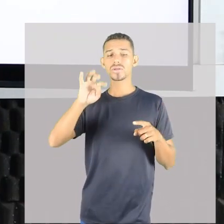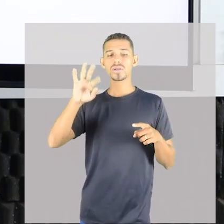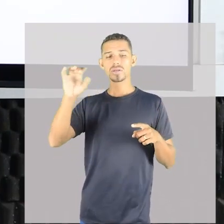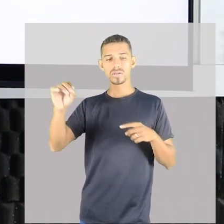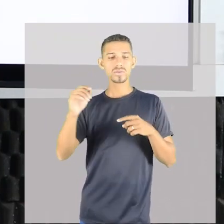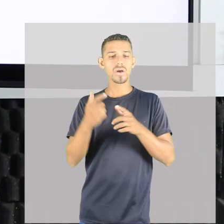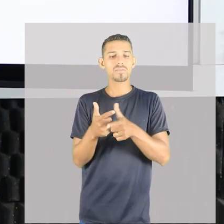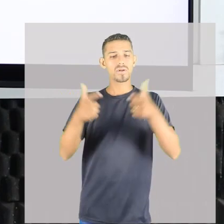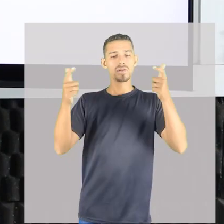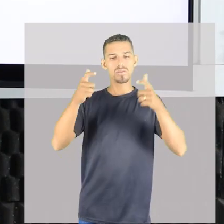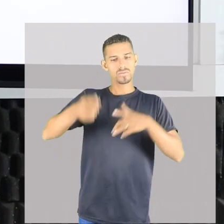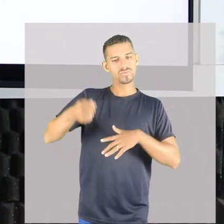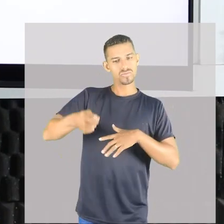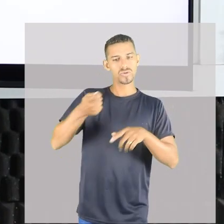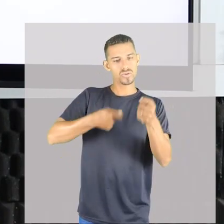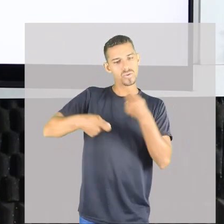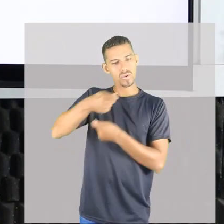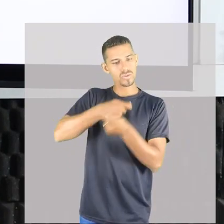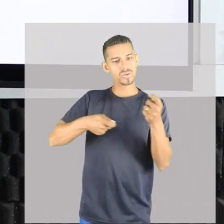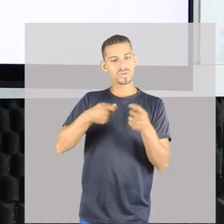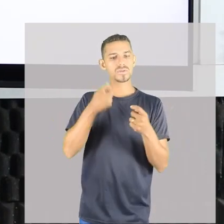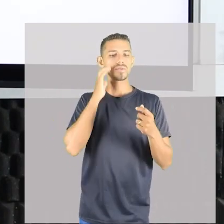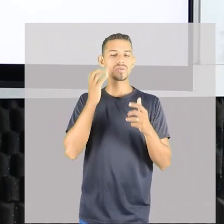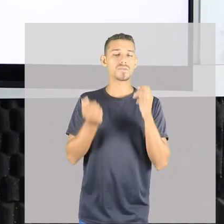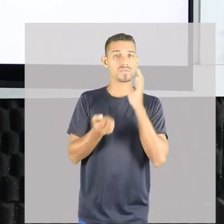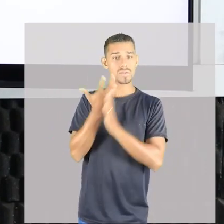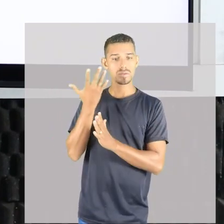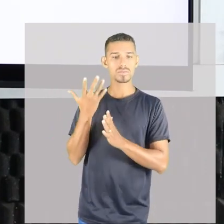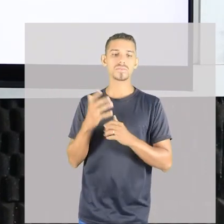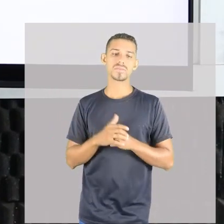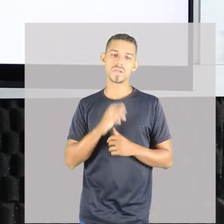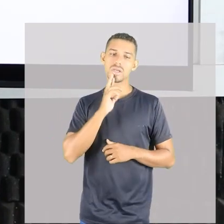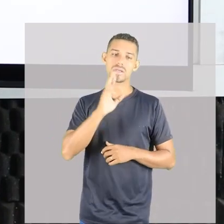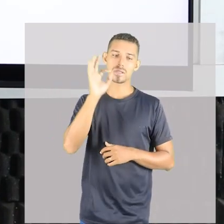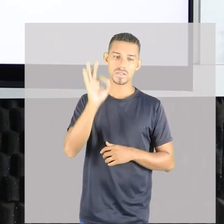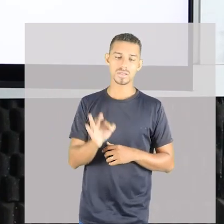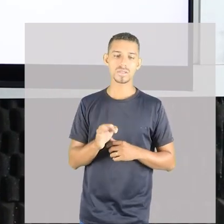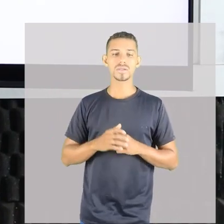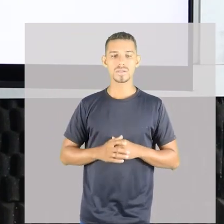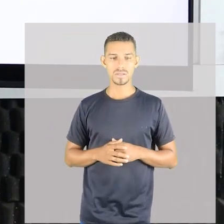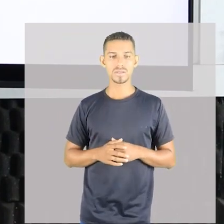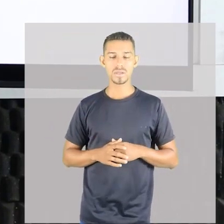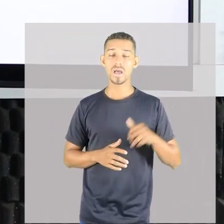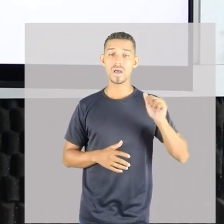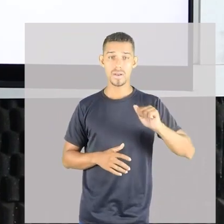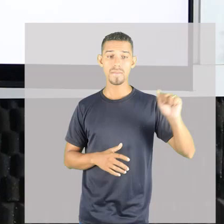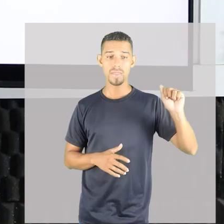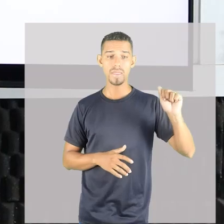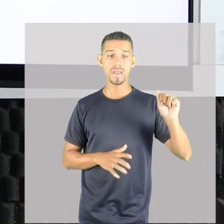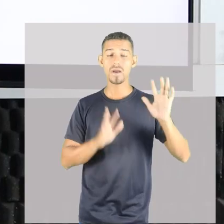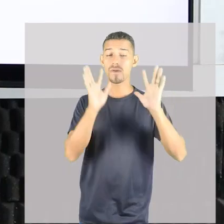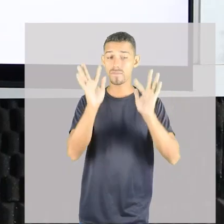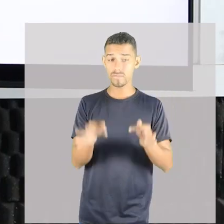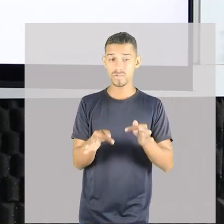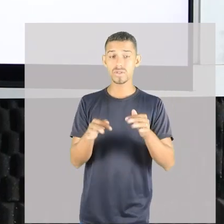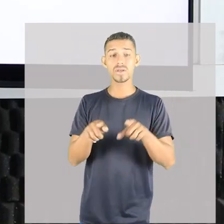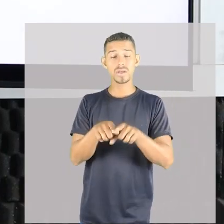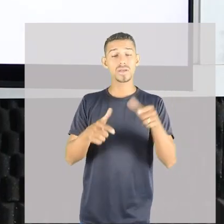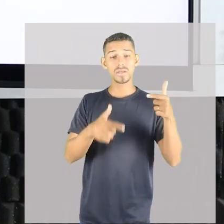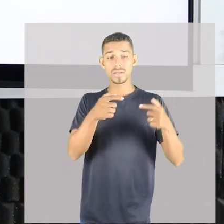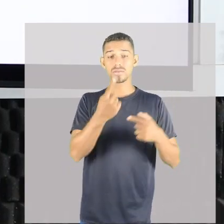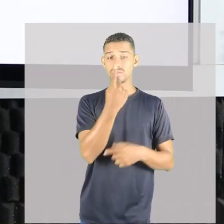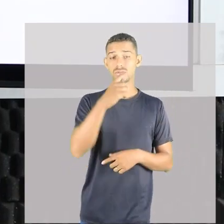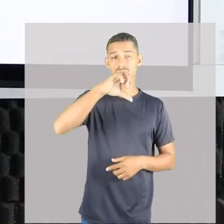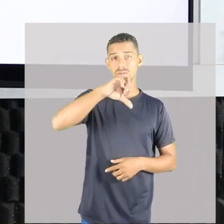um rígido e eficaz controle sobre as atividades produtivas. A resposta certa é a letra A, do fim da Guerra Civil de 1918